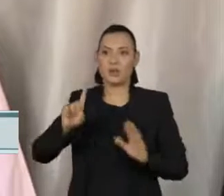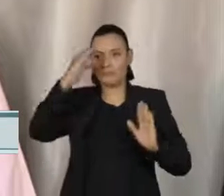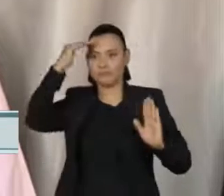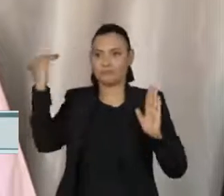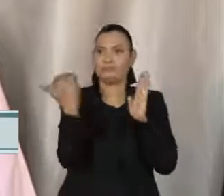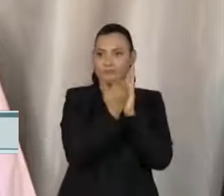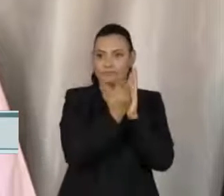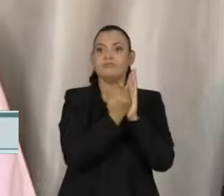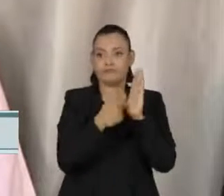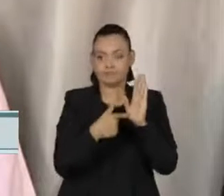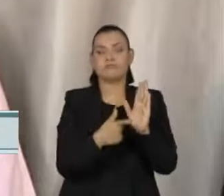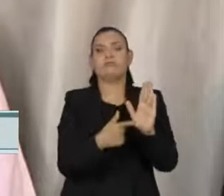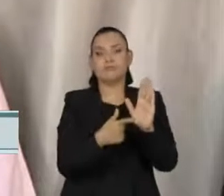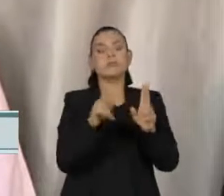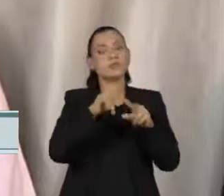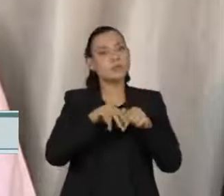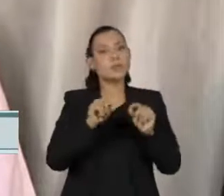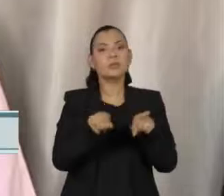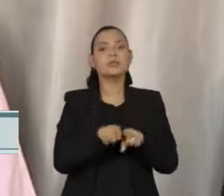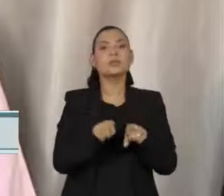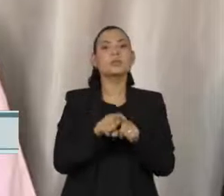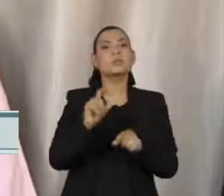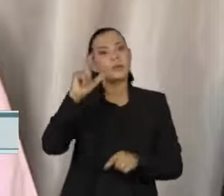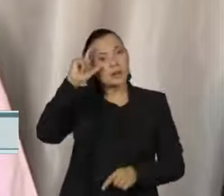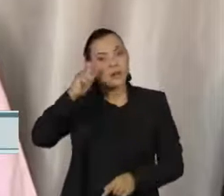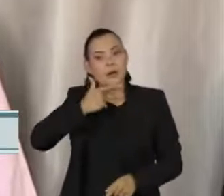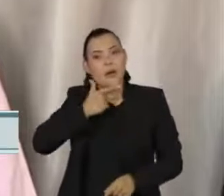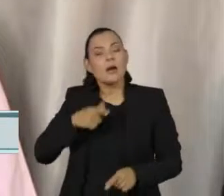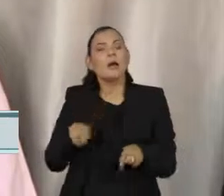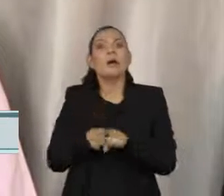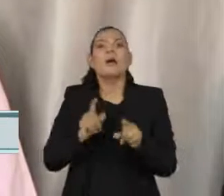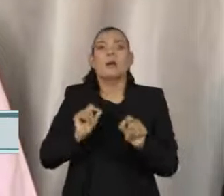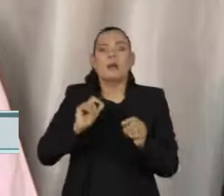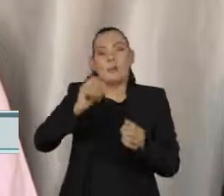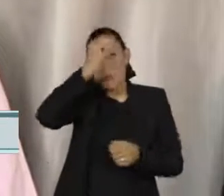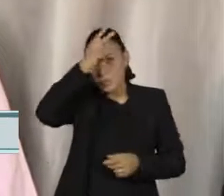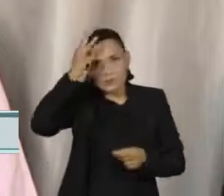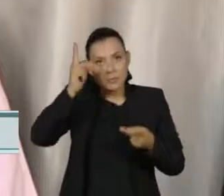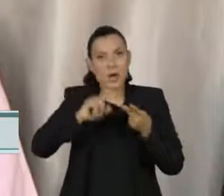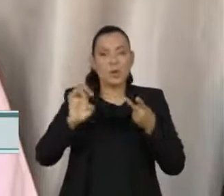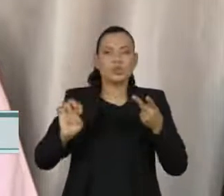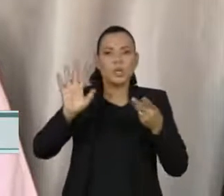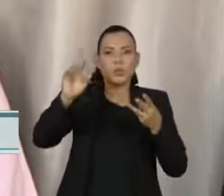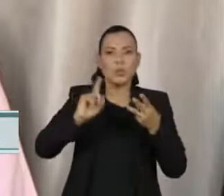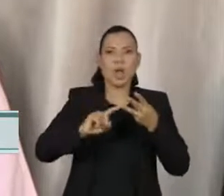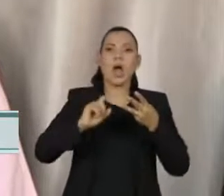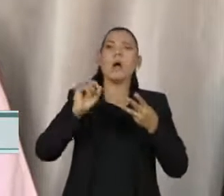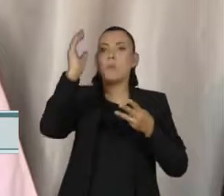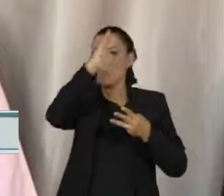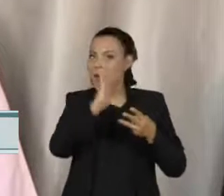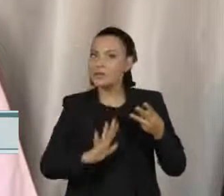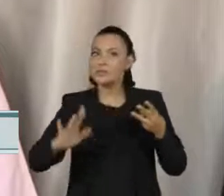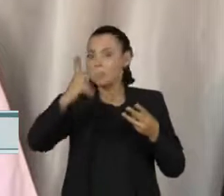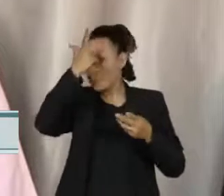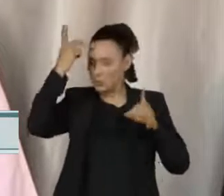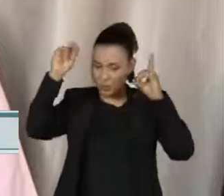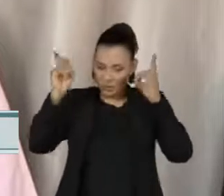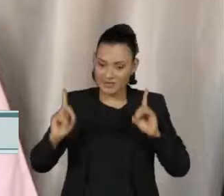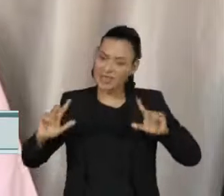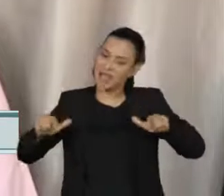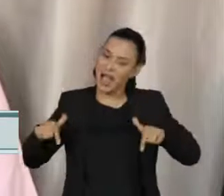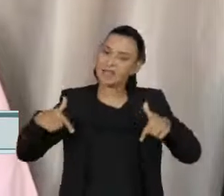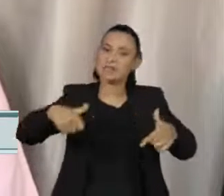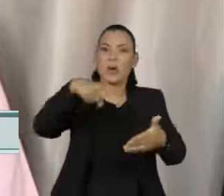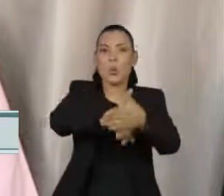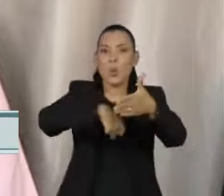e tantas outras que existem no Brasil, graças aos conselhos municipais, estaduais e também o nacional da pessoa com deficiência,